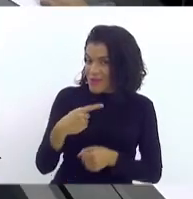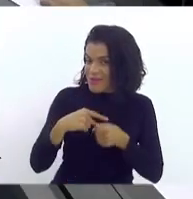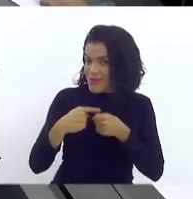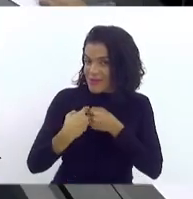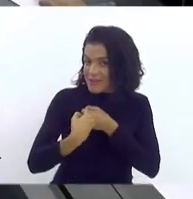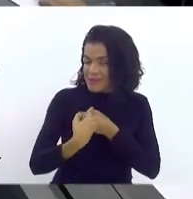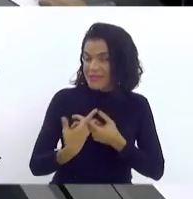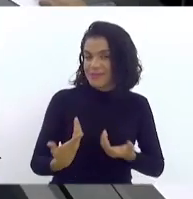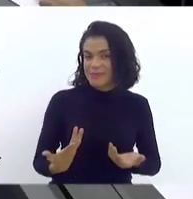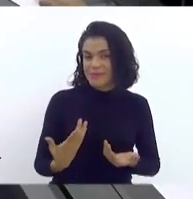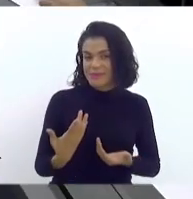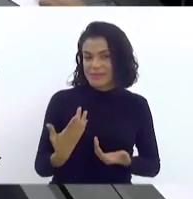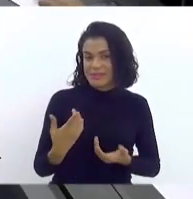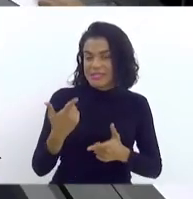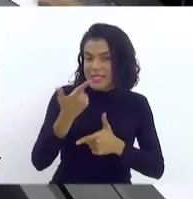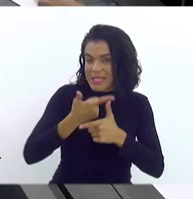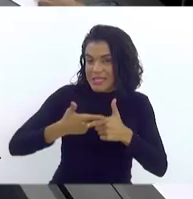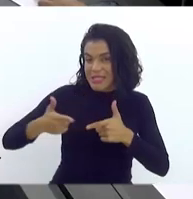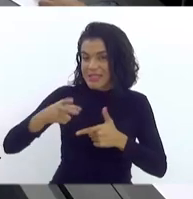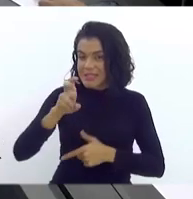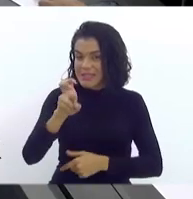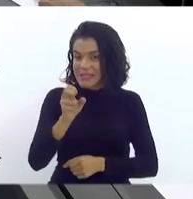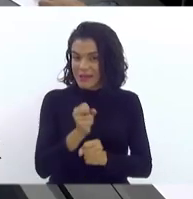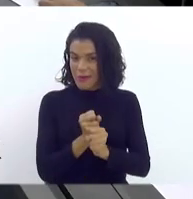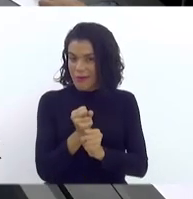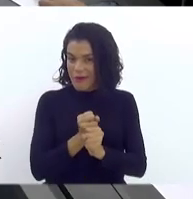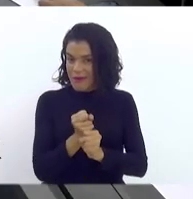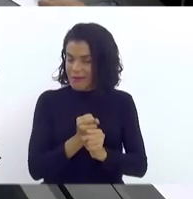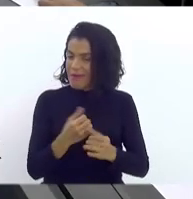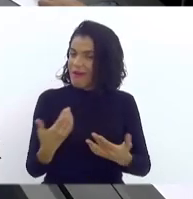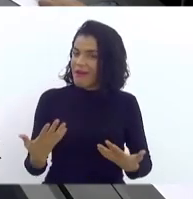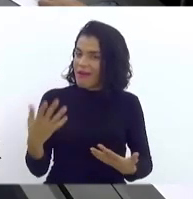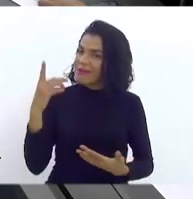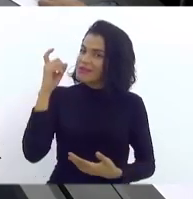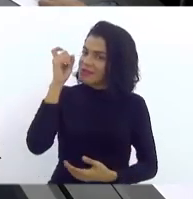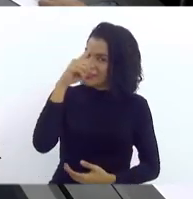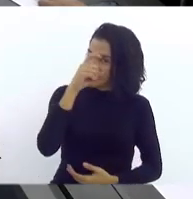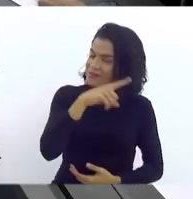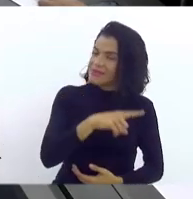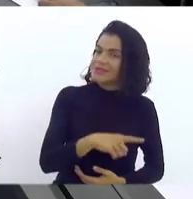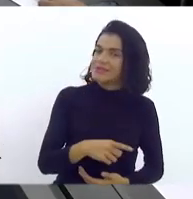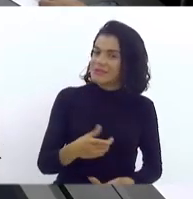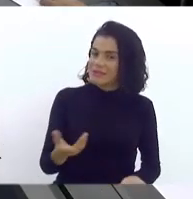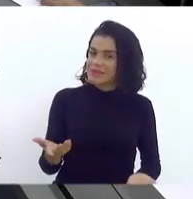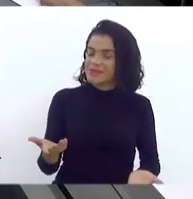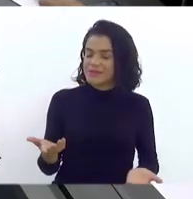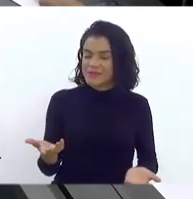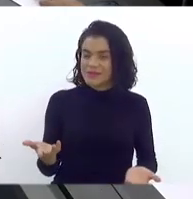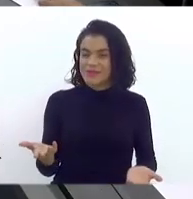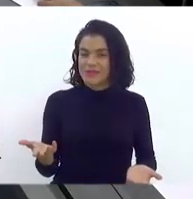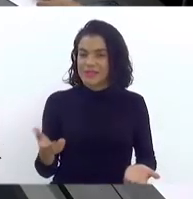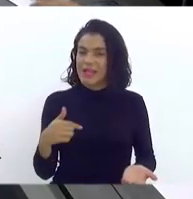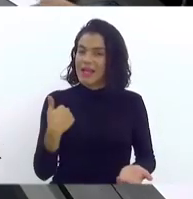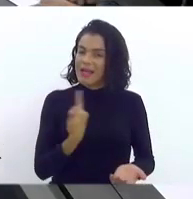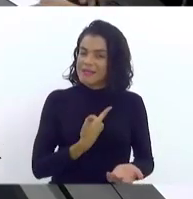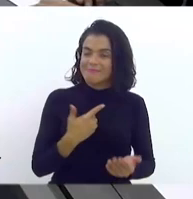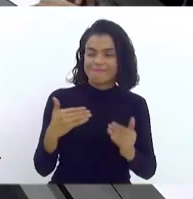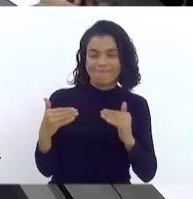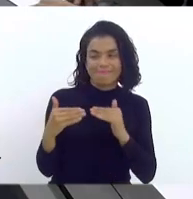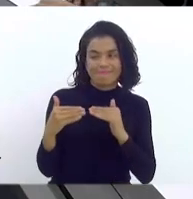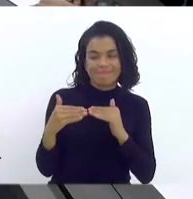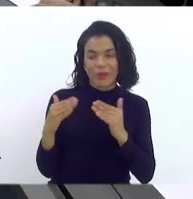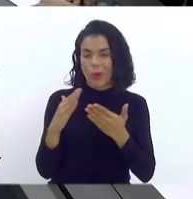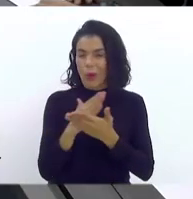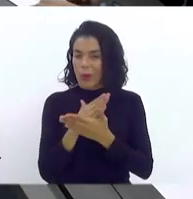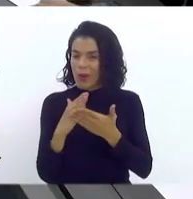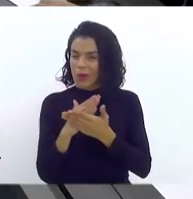dividisse por 5 anos, né, cada demanda, né? Então é difícil a gente concordar com